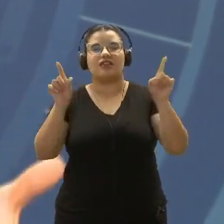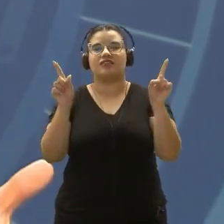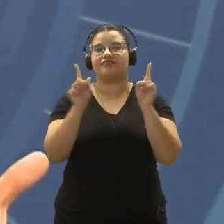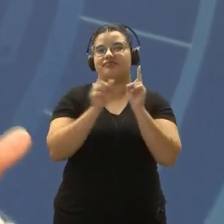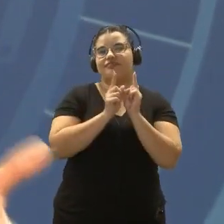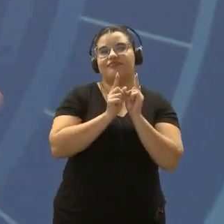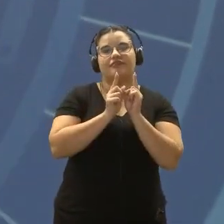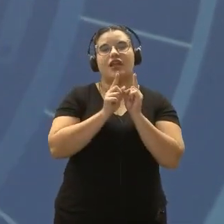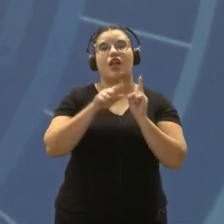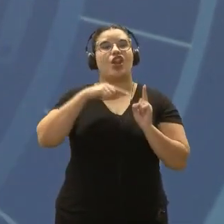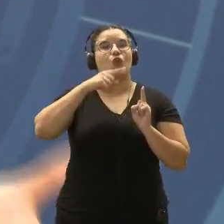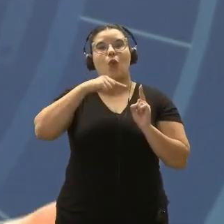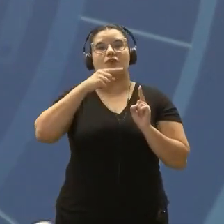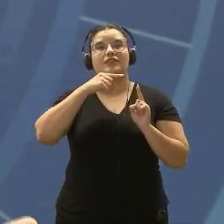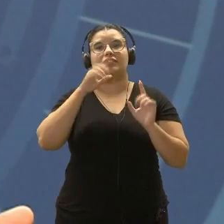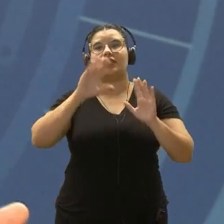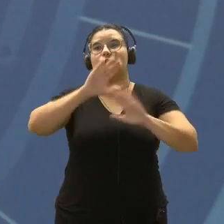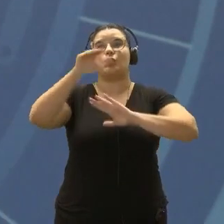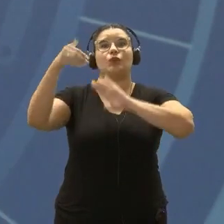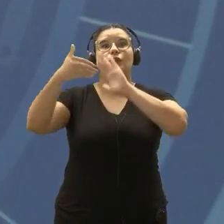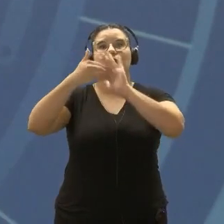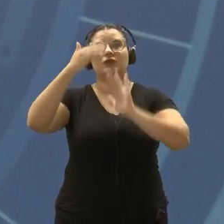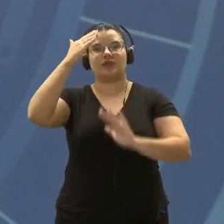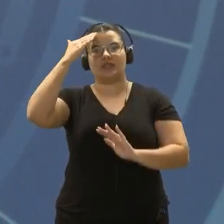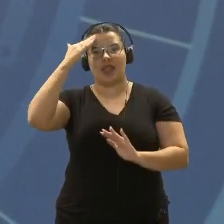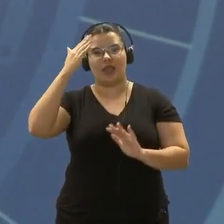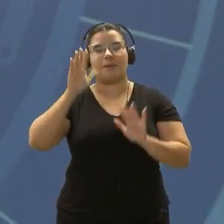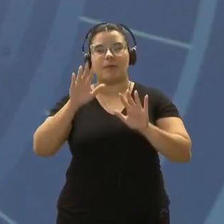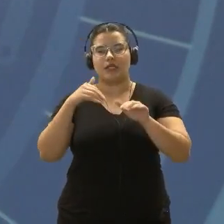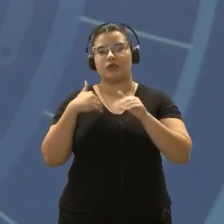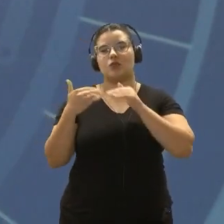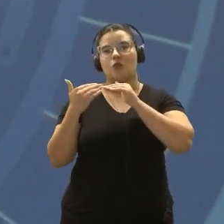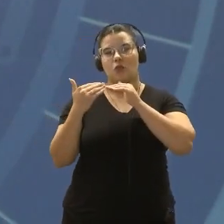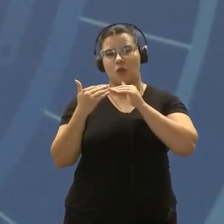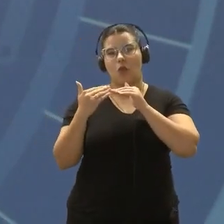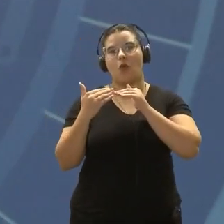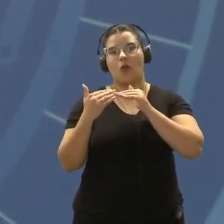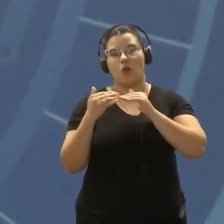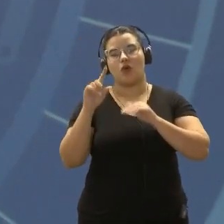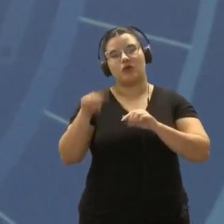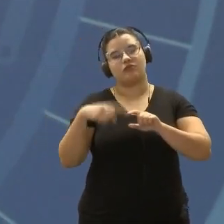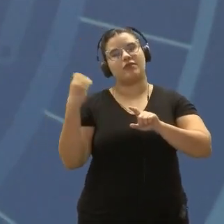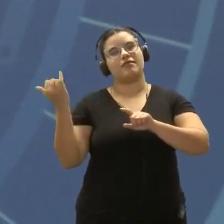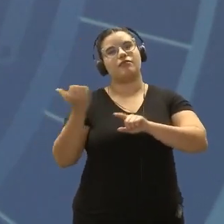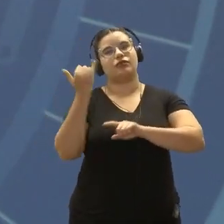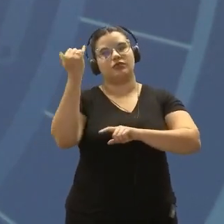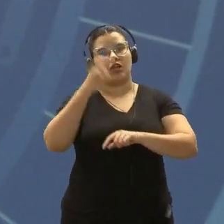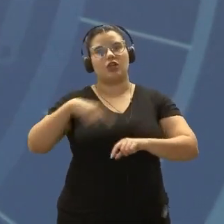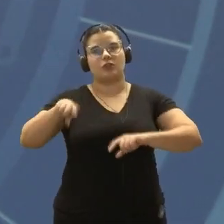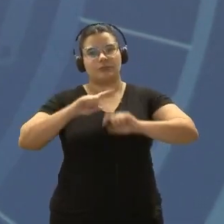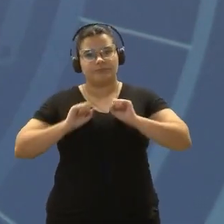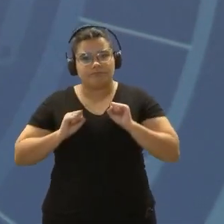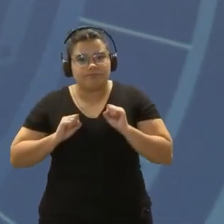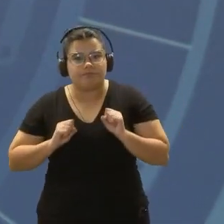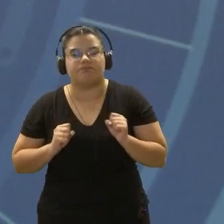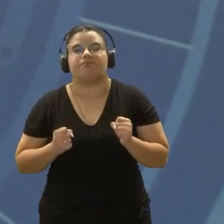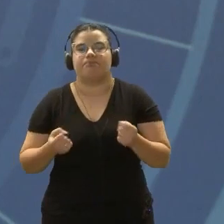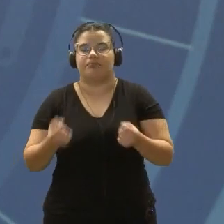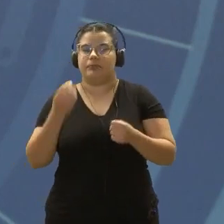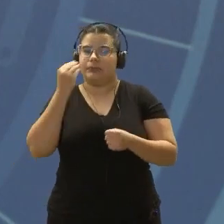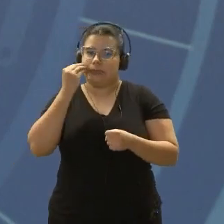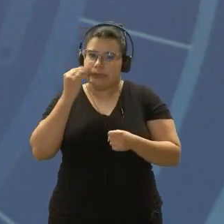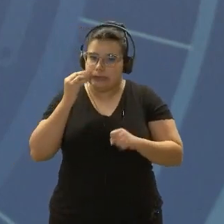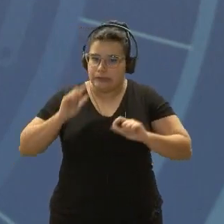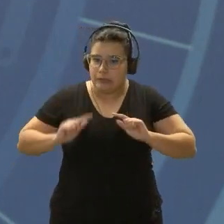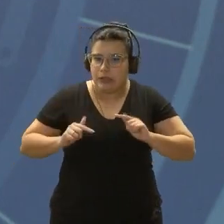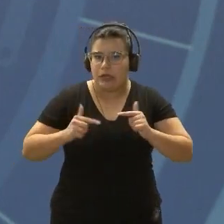por vezes não chega a todo mundo que precisa. Mas eu concordo com você, é fundamental e a gente está fazendo o máximo possível para